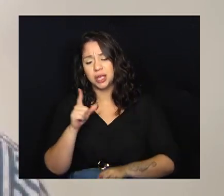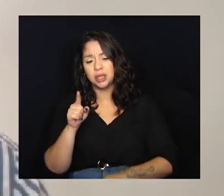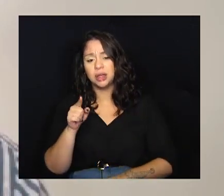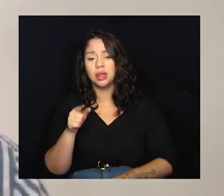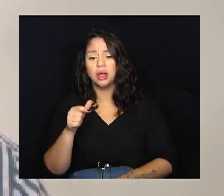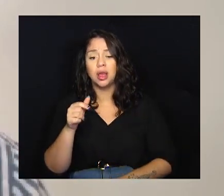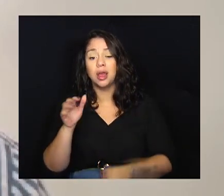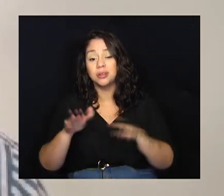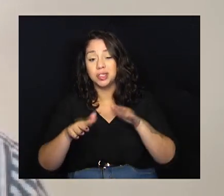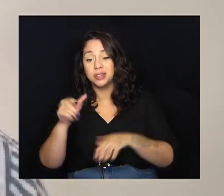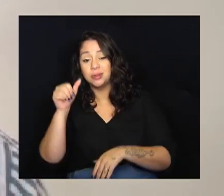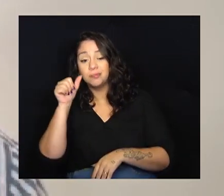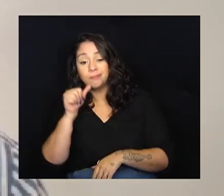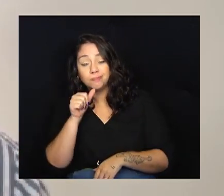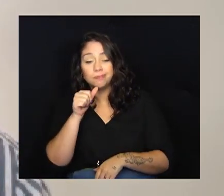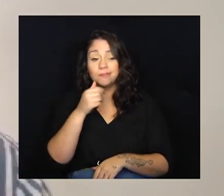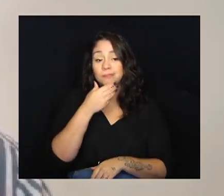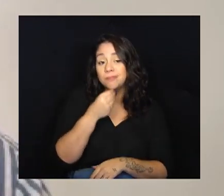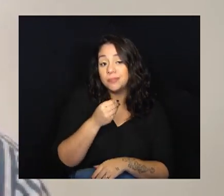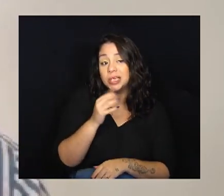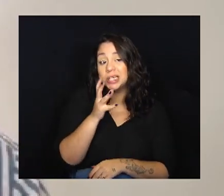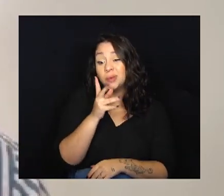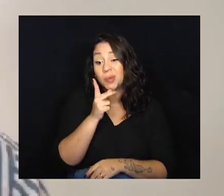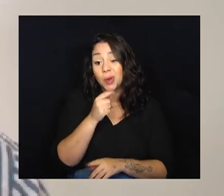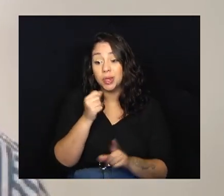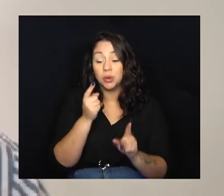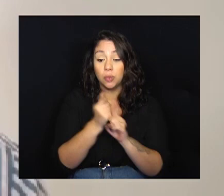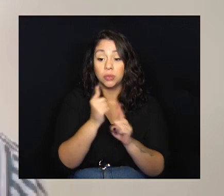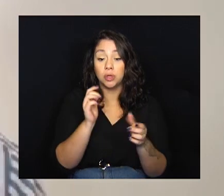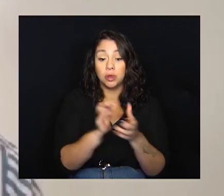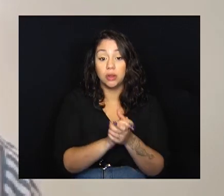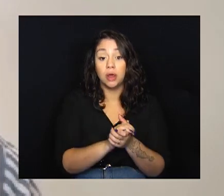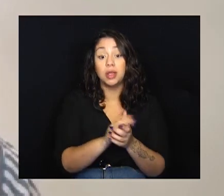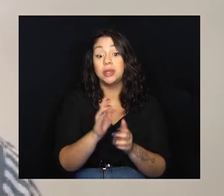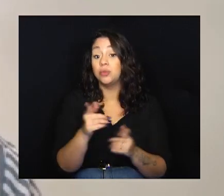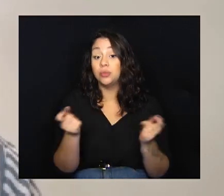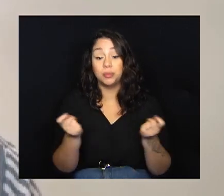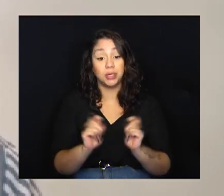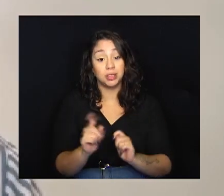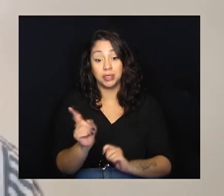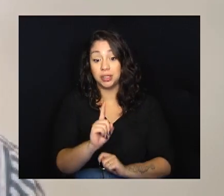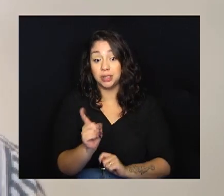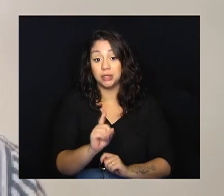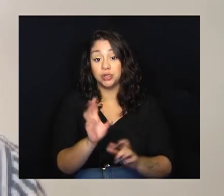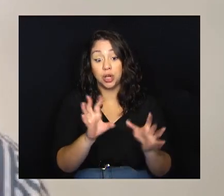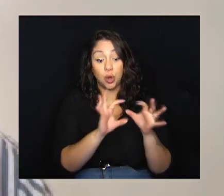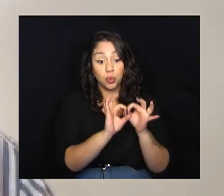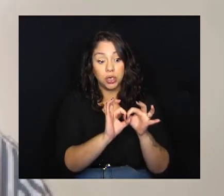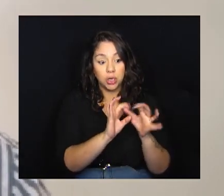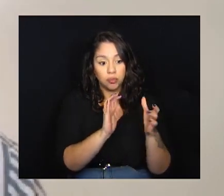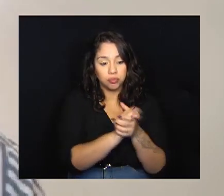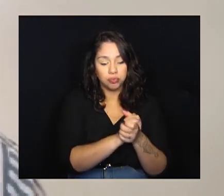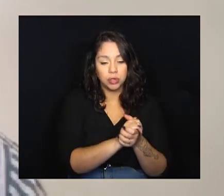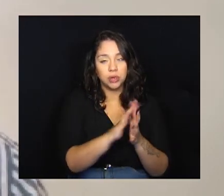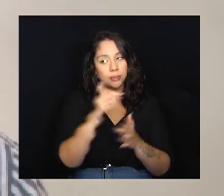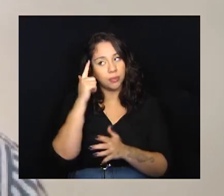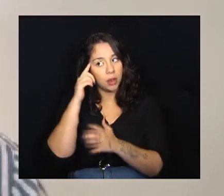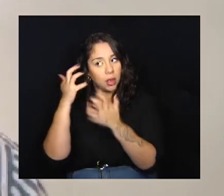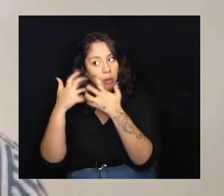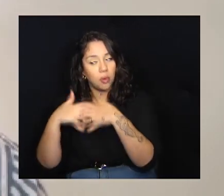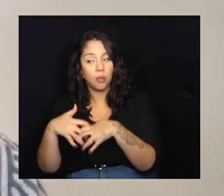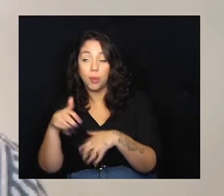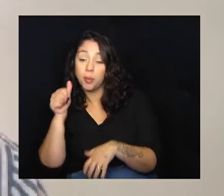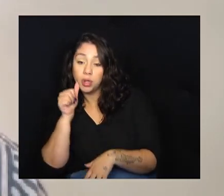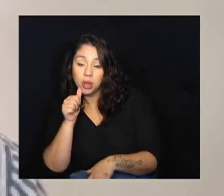demoram às vezes para se encontrar então não precisa necessariamente você estar em uma união estável para pensar Nessas questões né então uma mulher ou homem